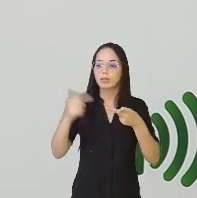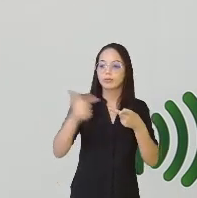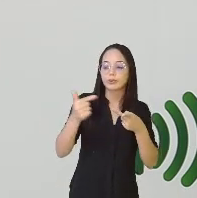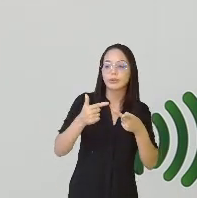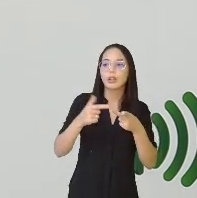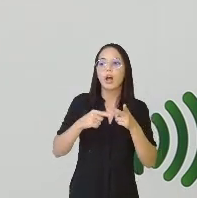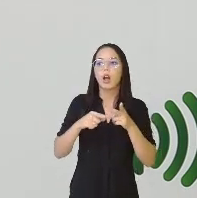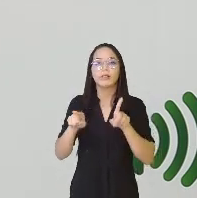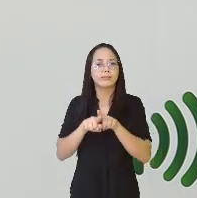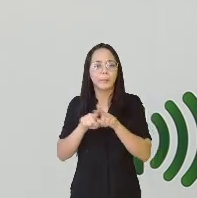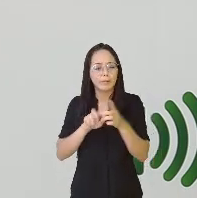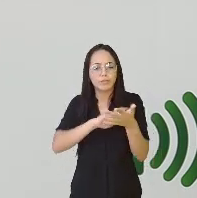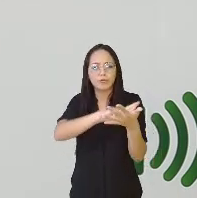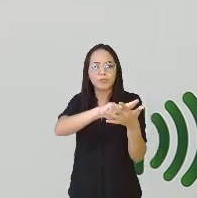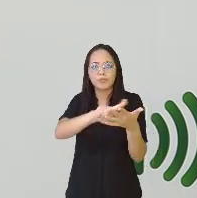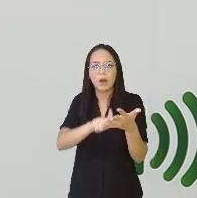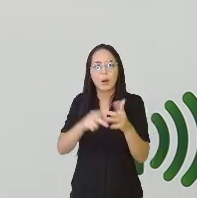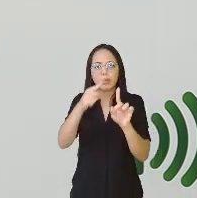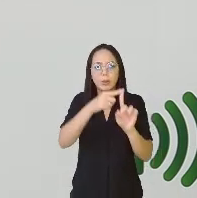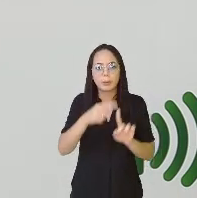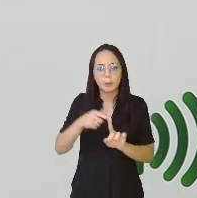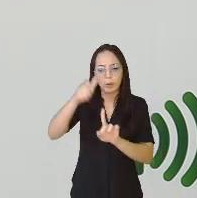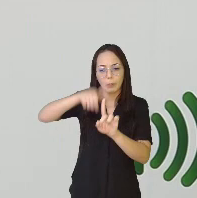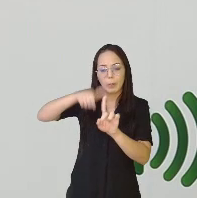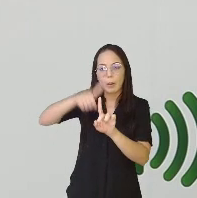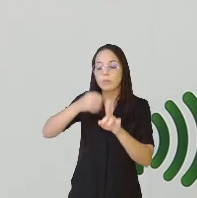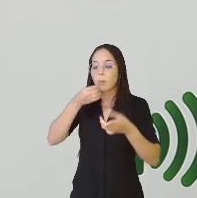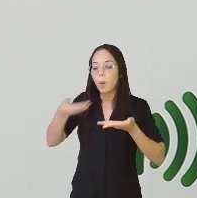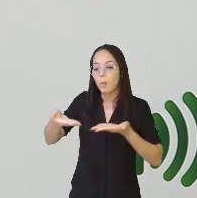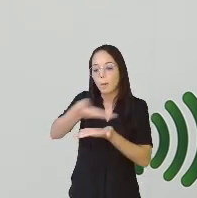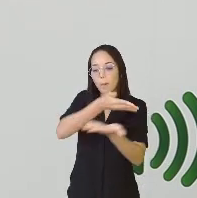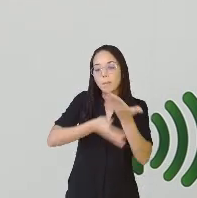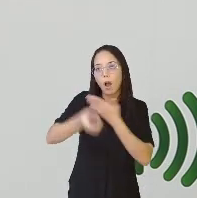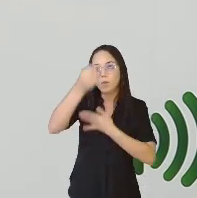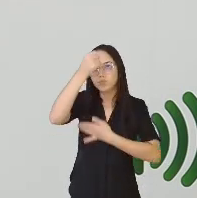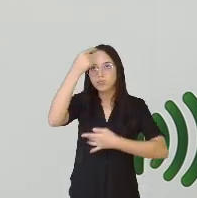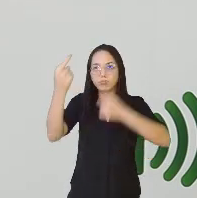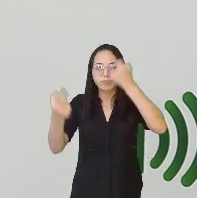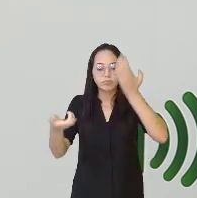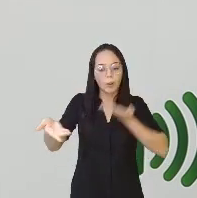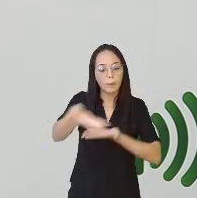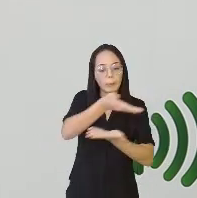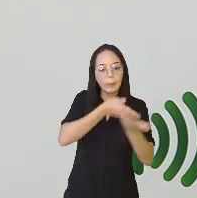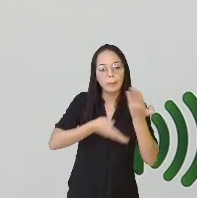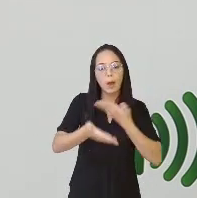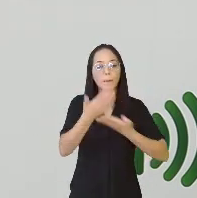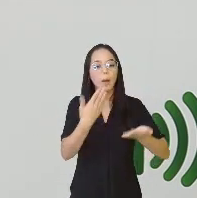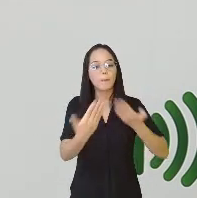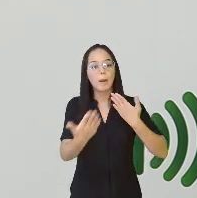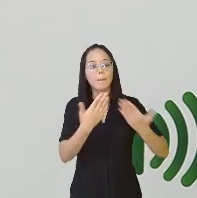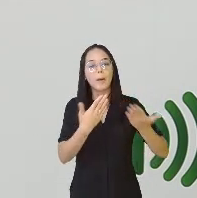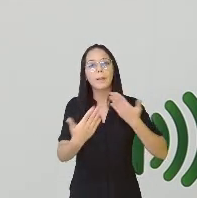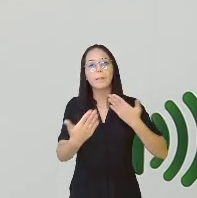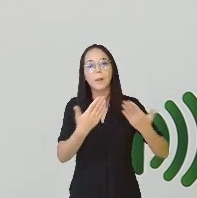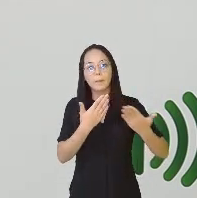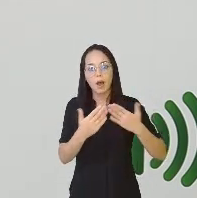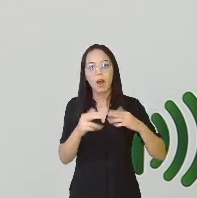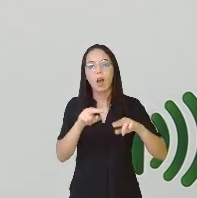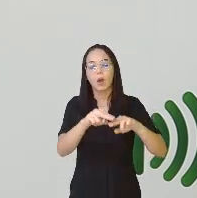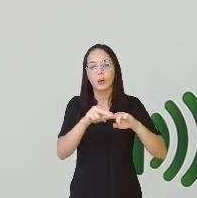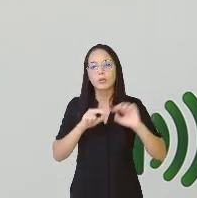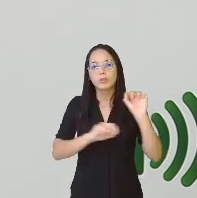sobre o antagonista e protagonista? Quando eles estão ali trocando ideias, quando eles estão dialogando ali, eles estão conversando, é formado